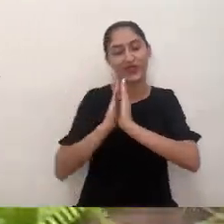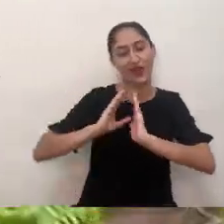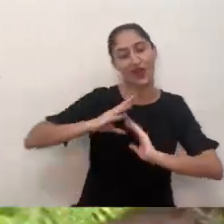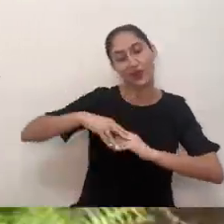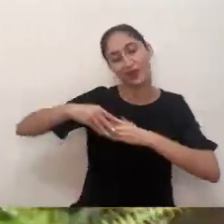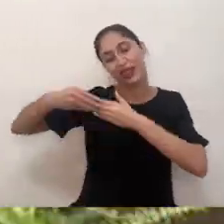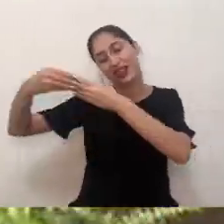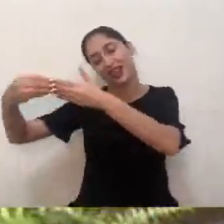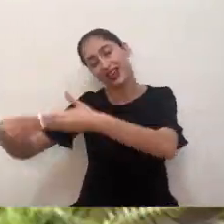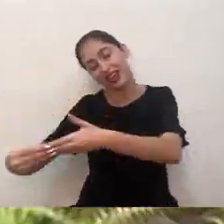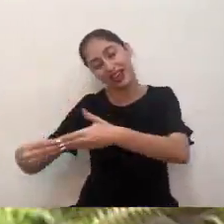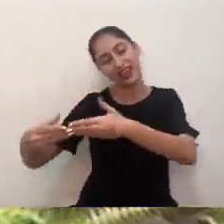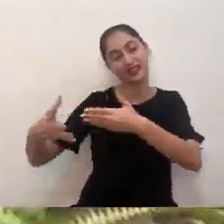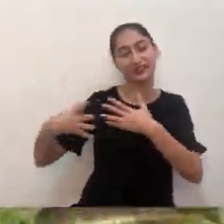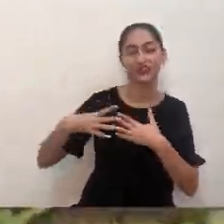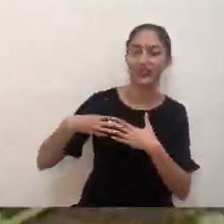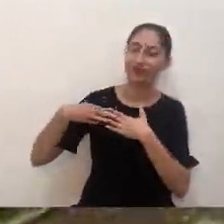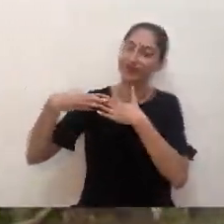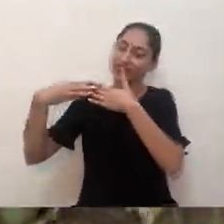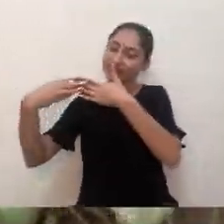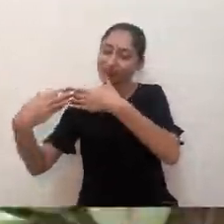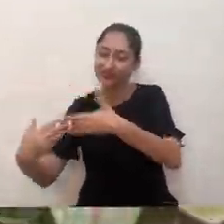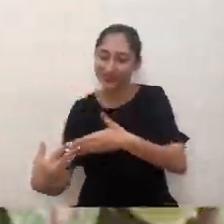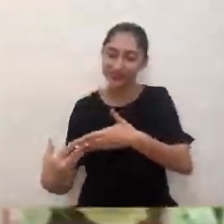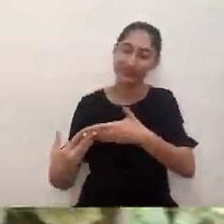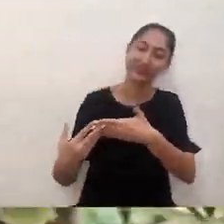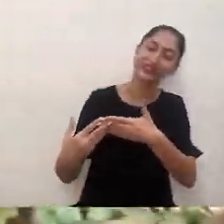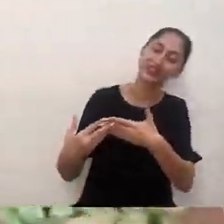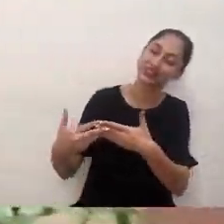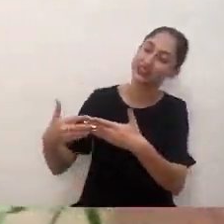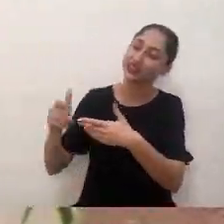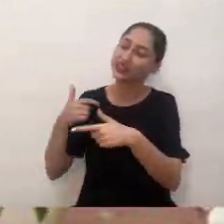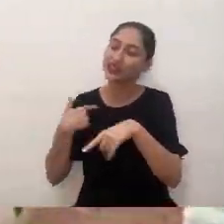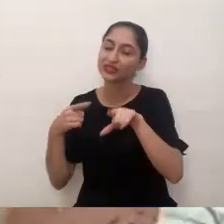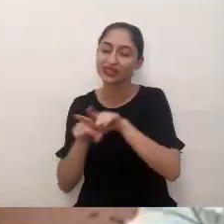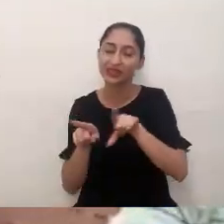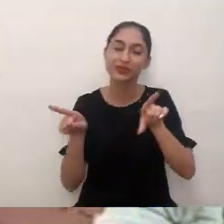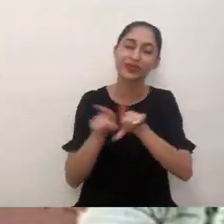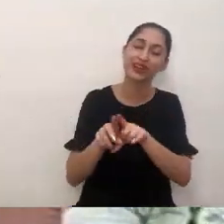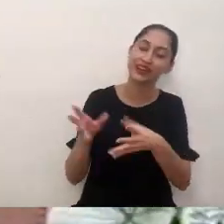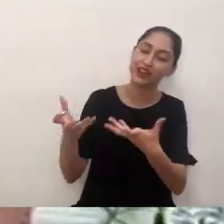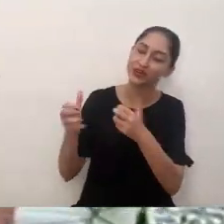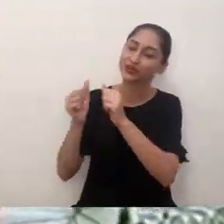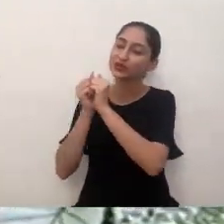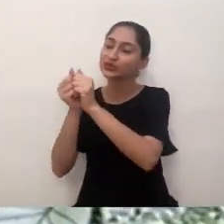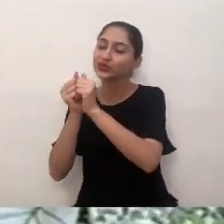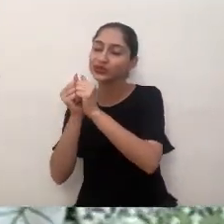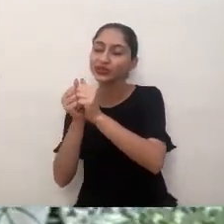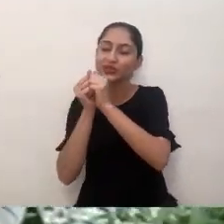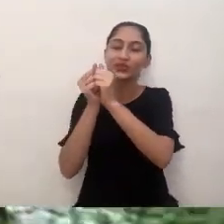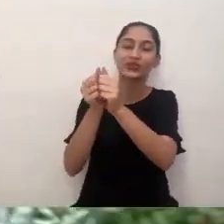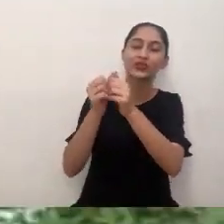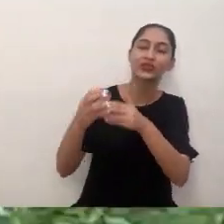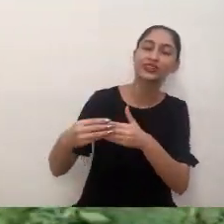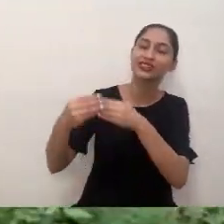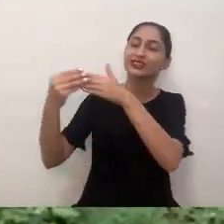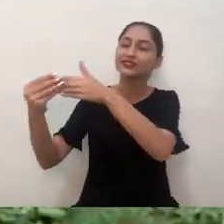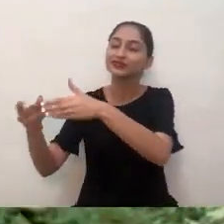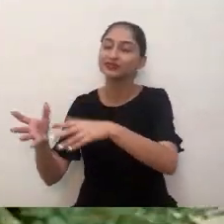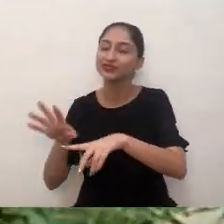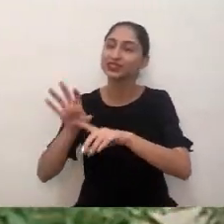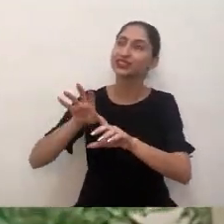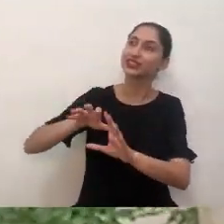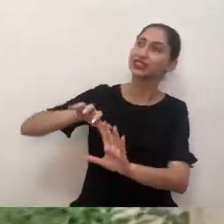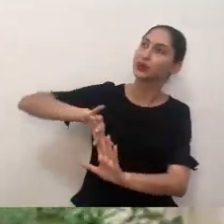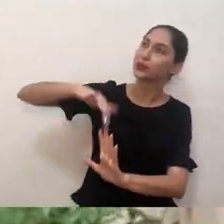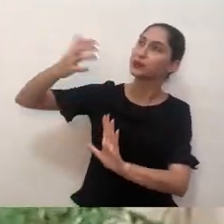eu. Leva eu, lira do soldado, eu também quero ir. Lira do soldado, na